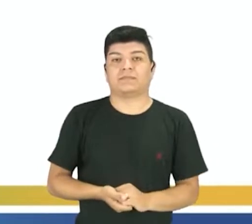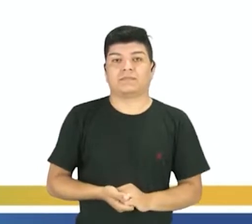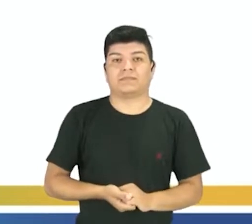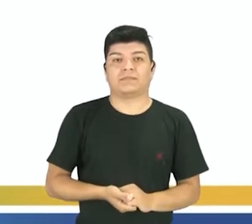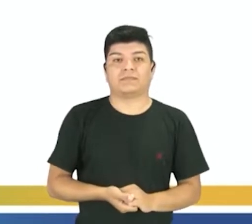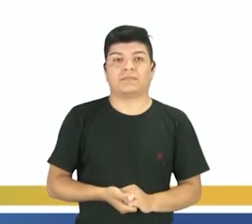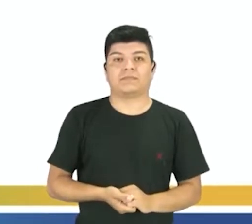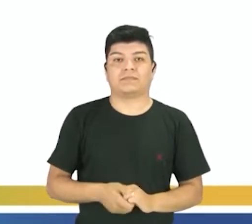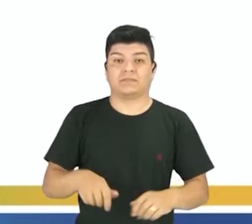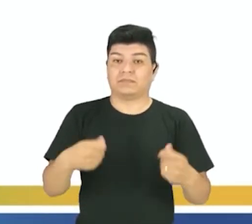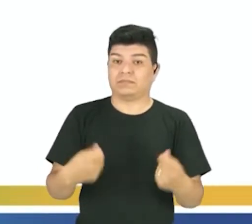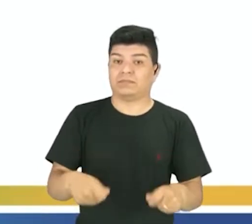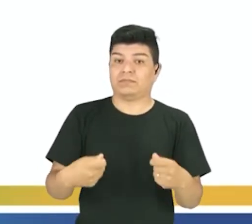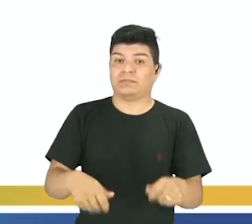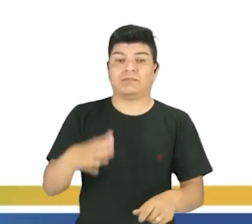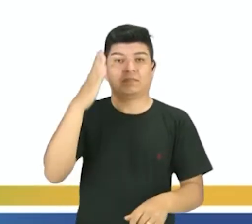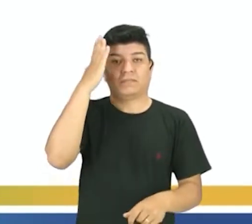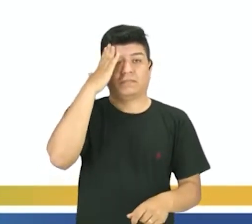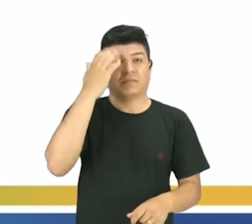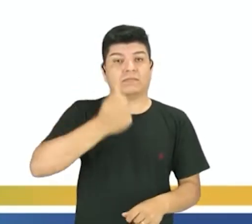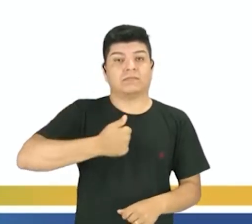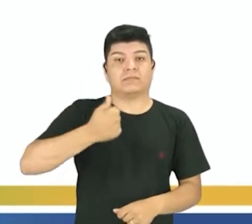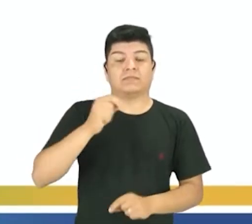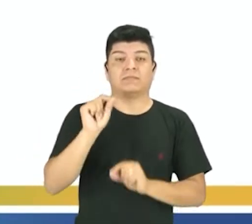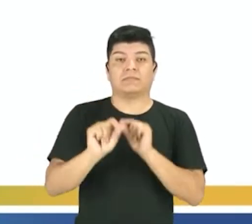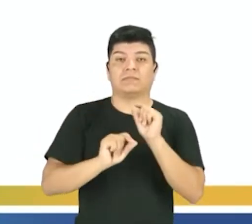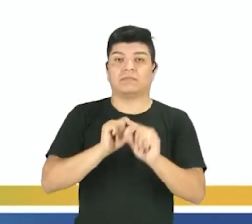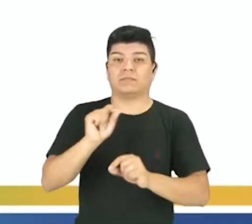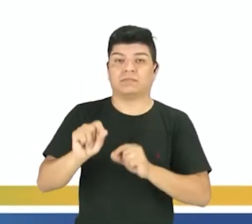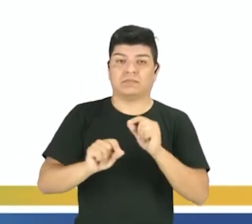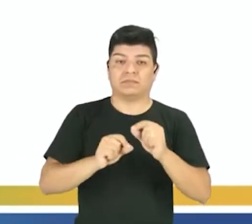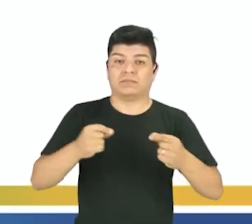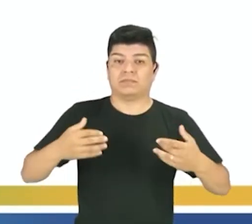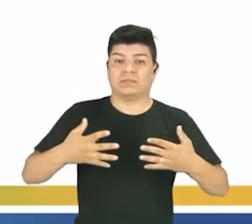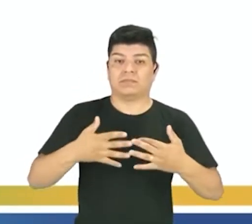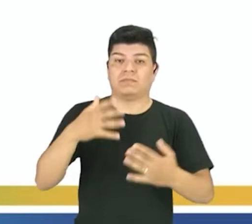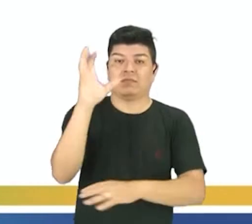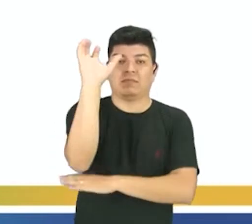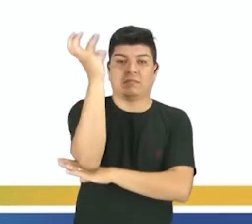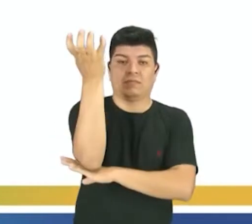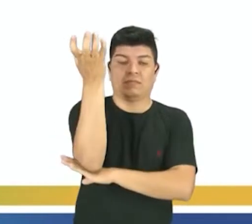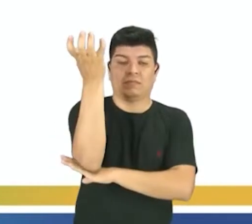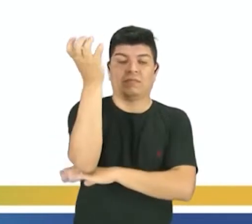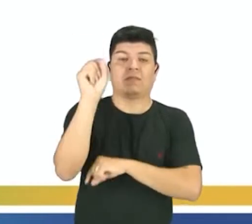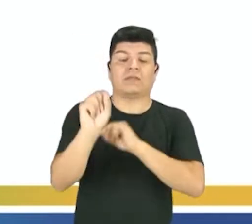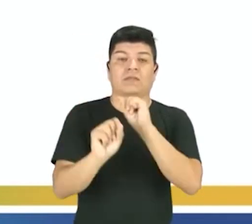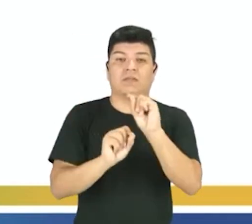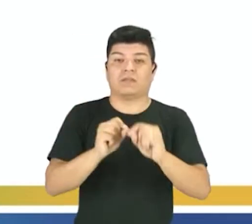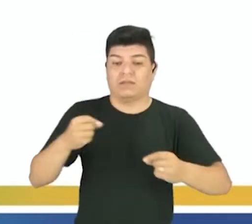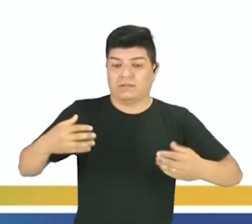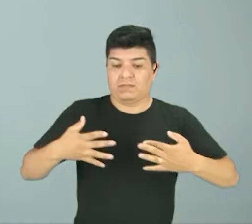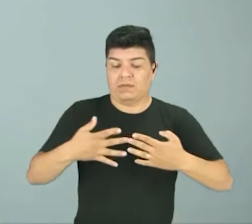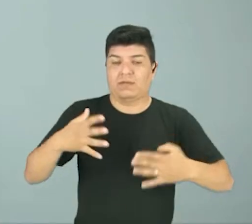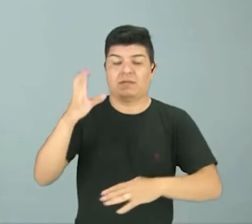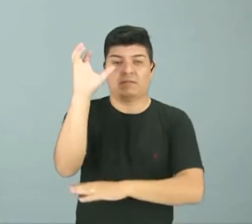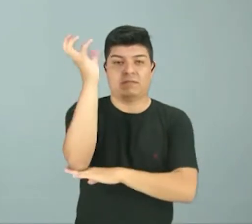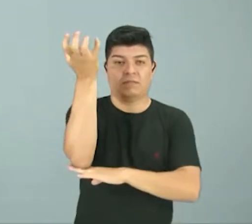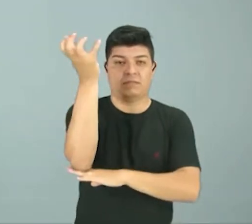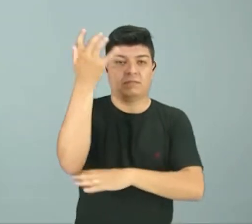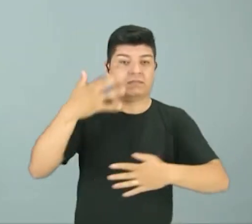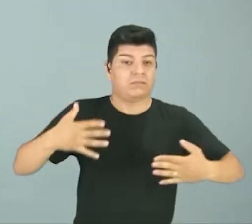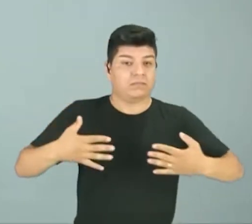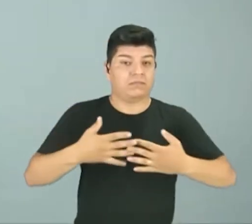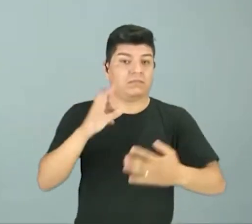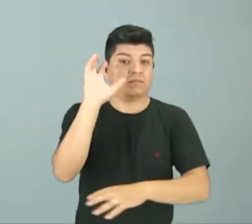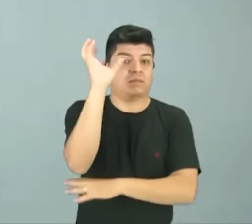O que nós precisamos saber, primeiramente, sobre a histologia vegetal? Que na histologia vegetal, os tecidos